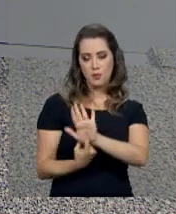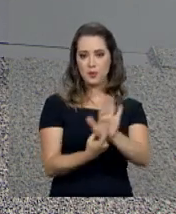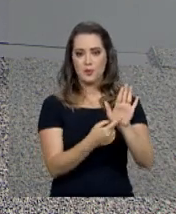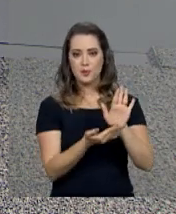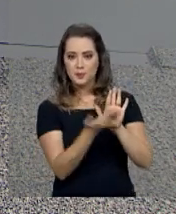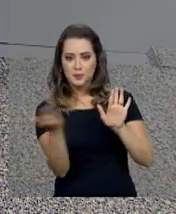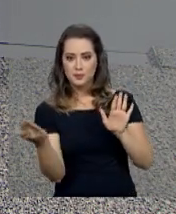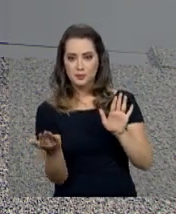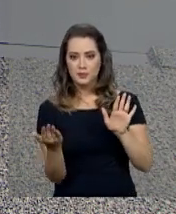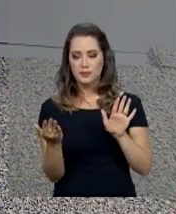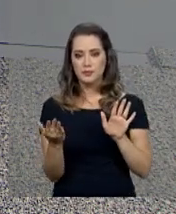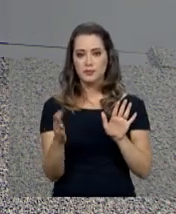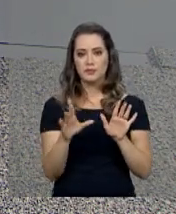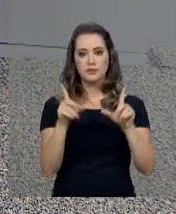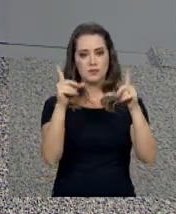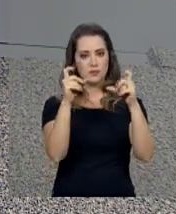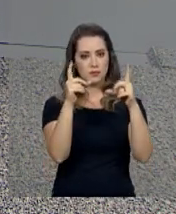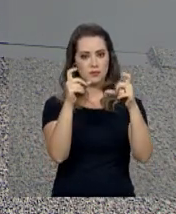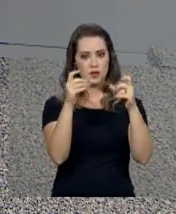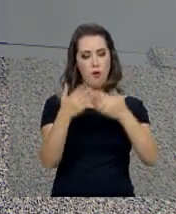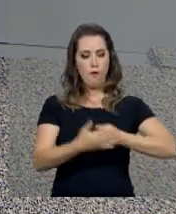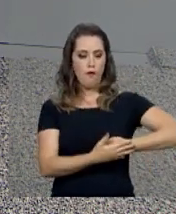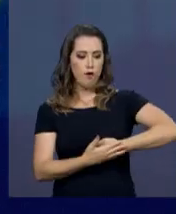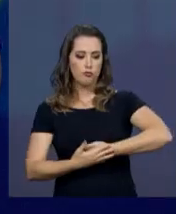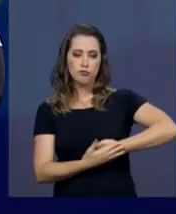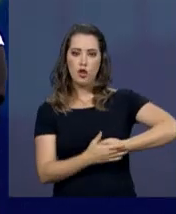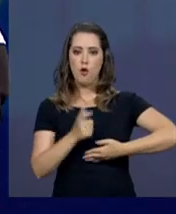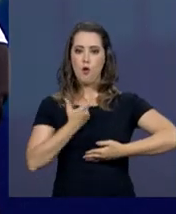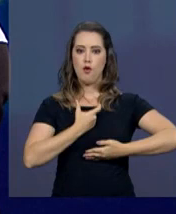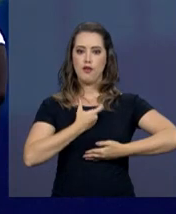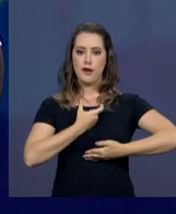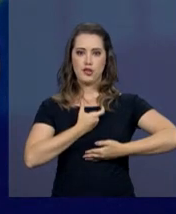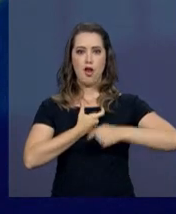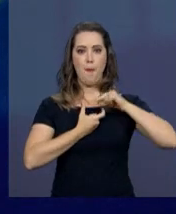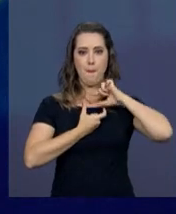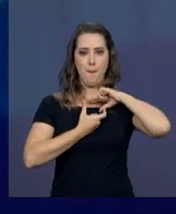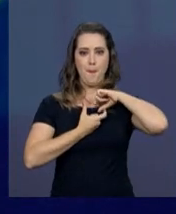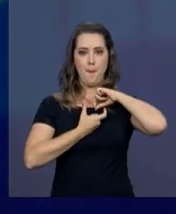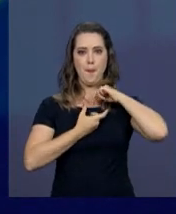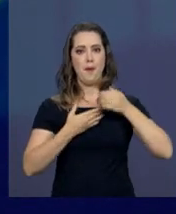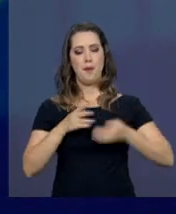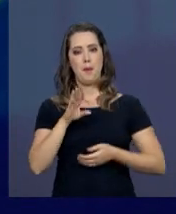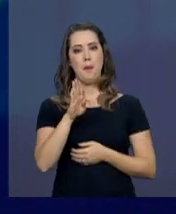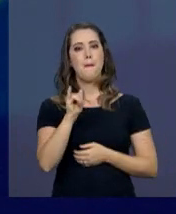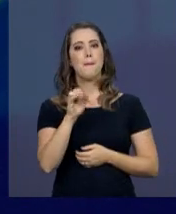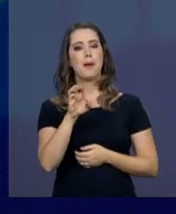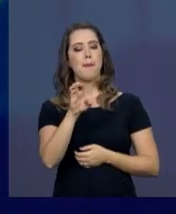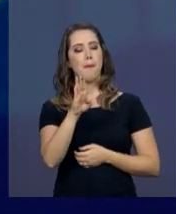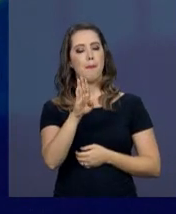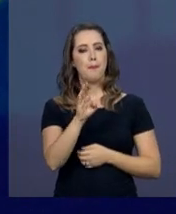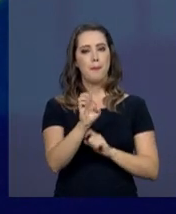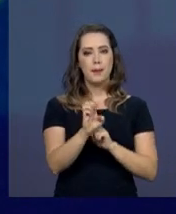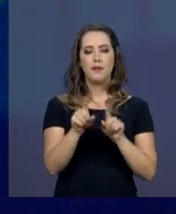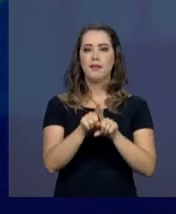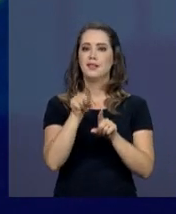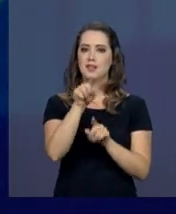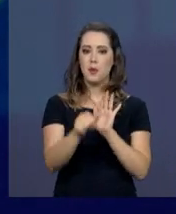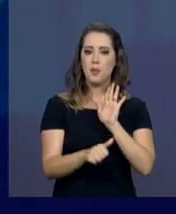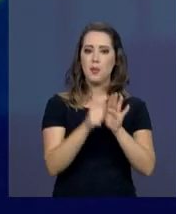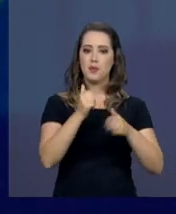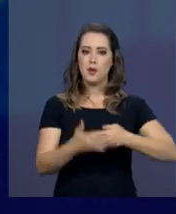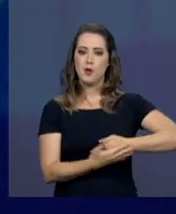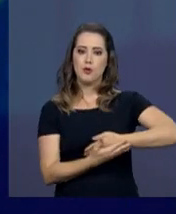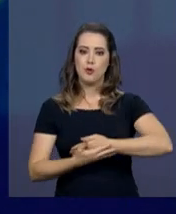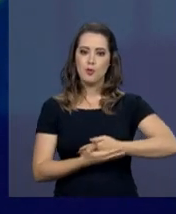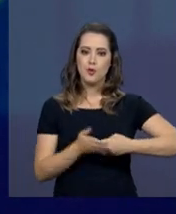vocês a foto do bebê eo crachá do bebê do primeiro ministro da nova zelândia que a gente falou no começo da transmissão a primeira chefe de estado